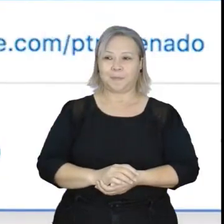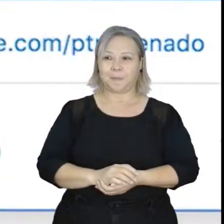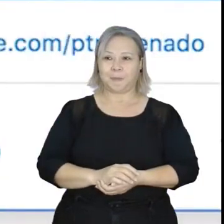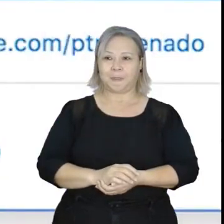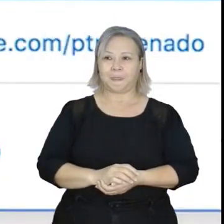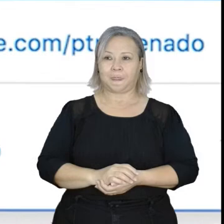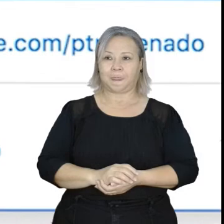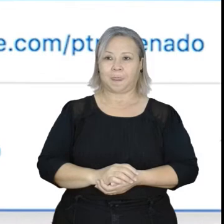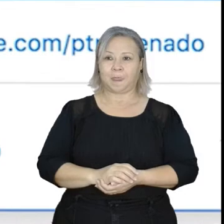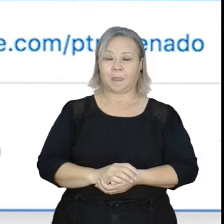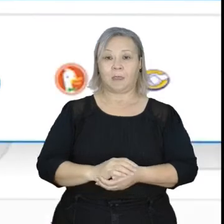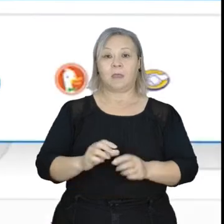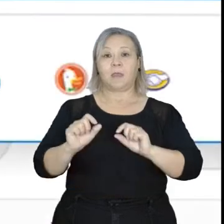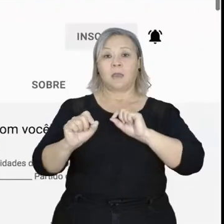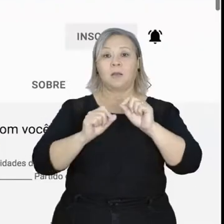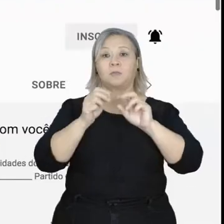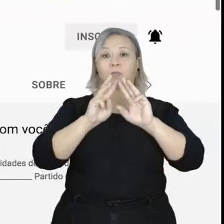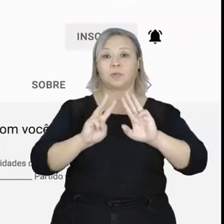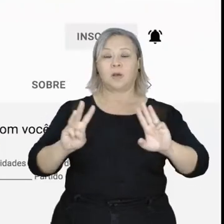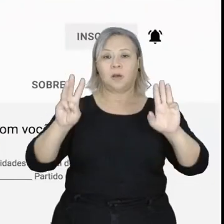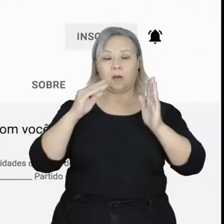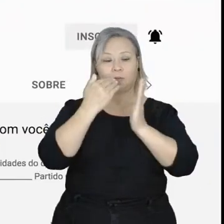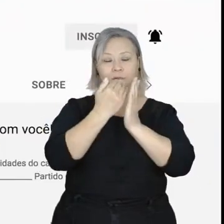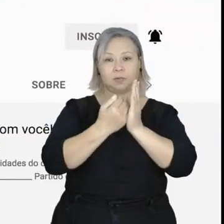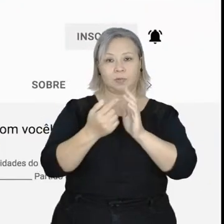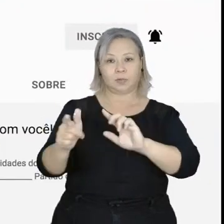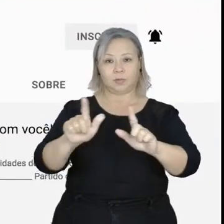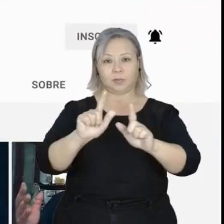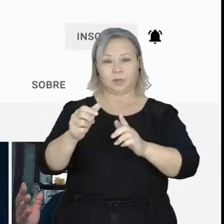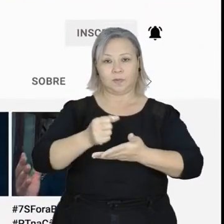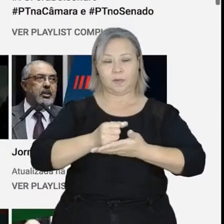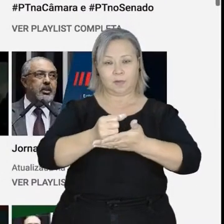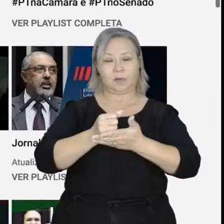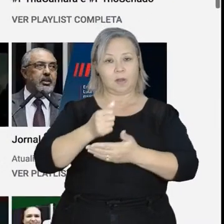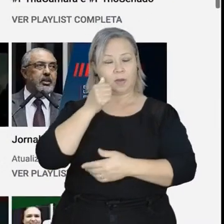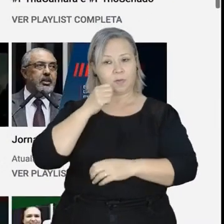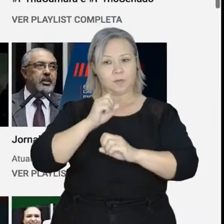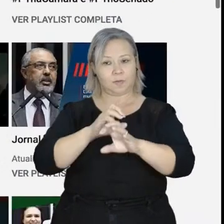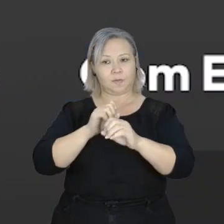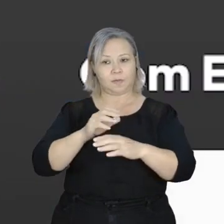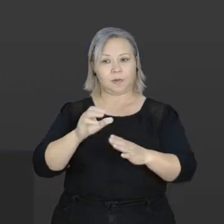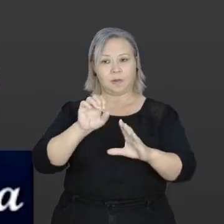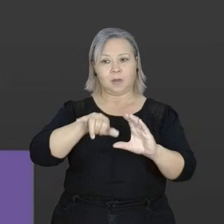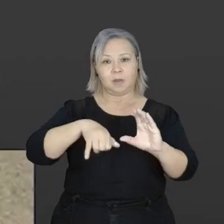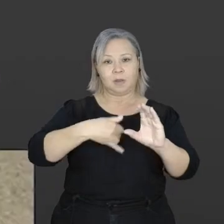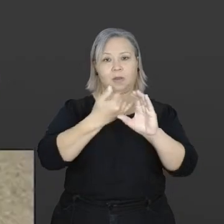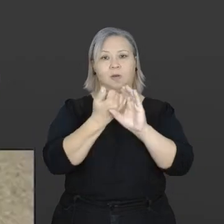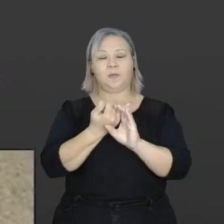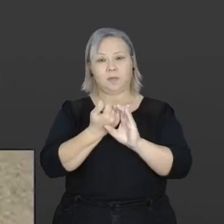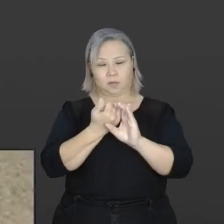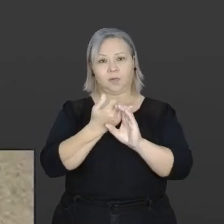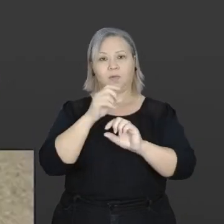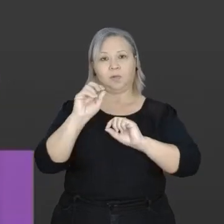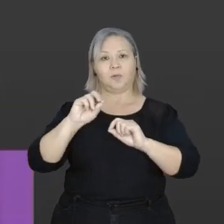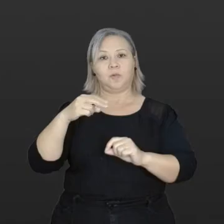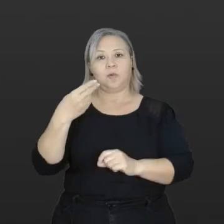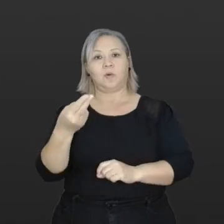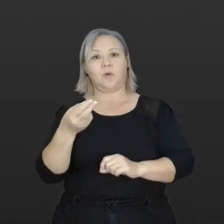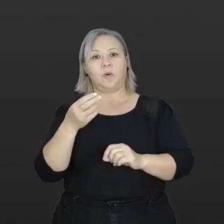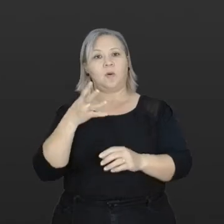Reveja essa e outras aulas na playlist TV Elas por Elas Formação no canal da TV PT no YouTube ou